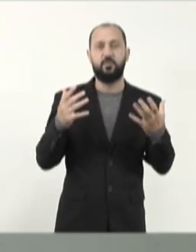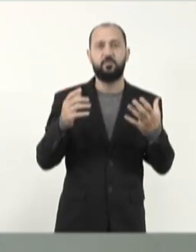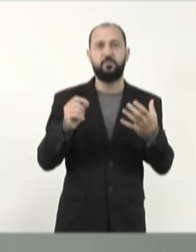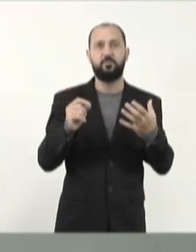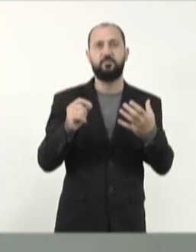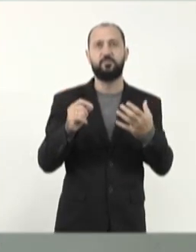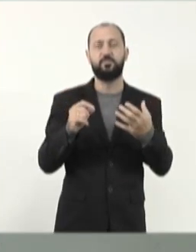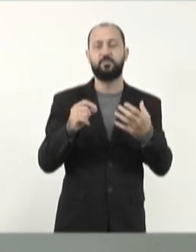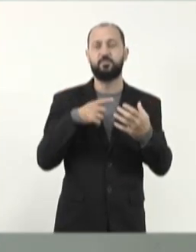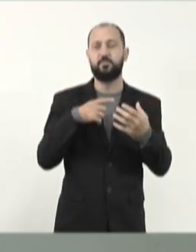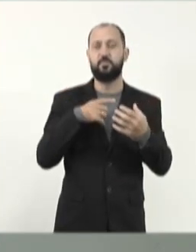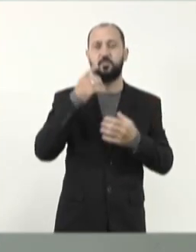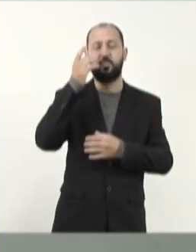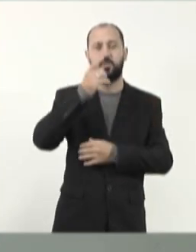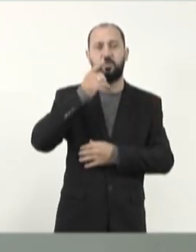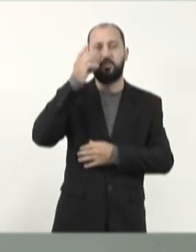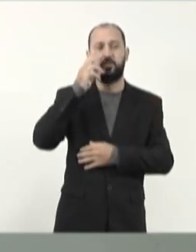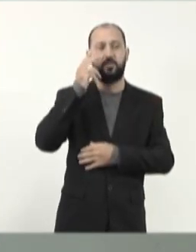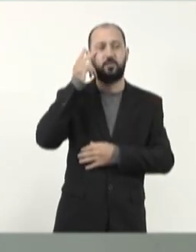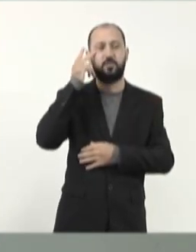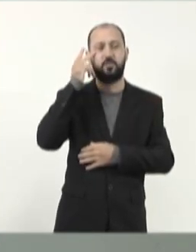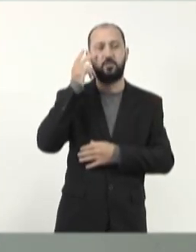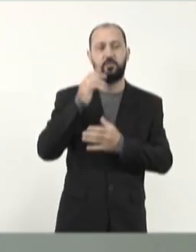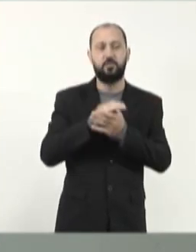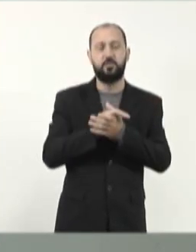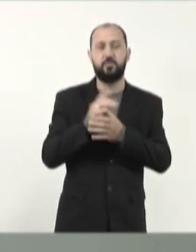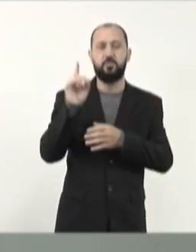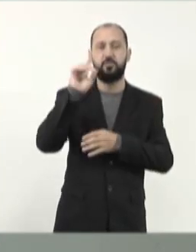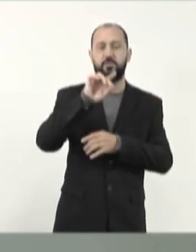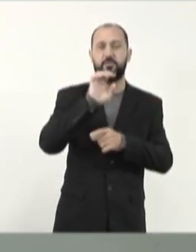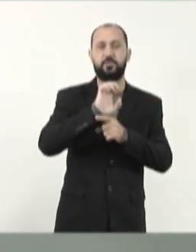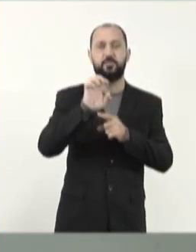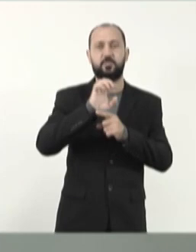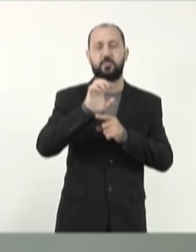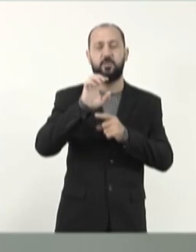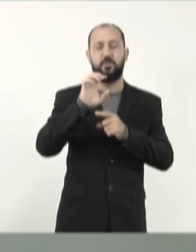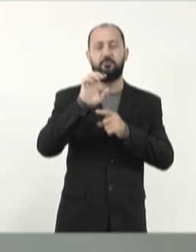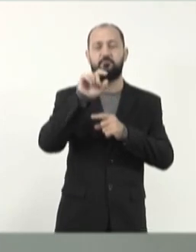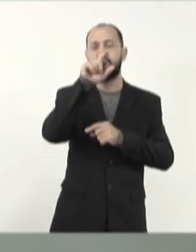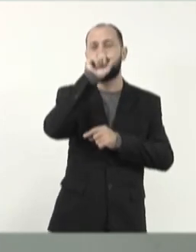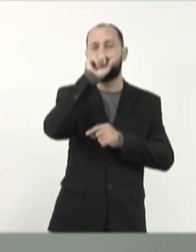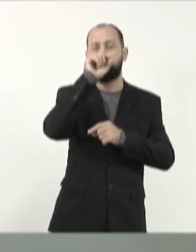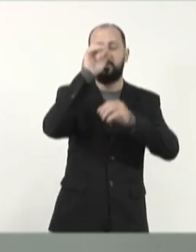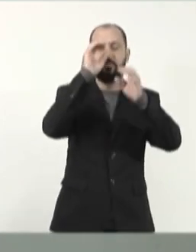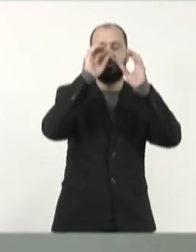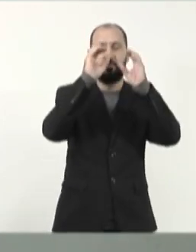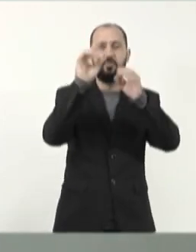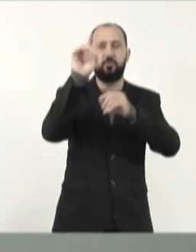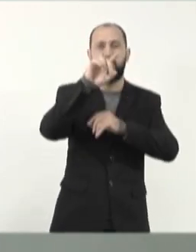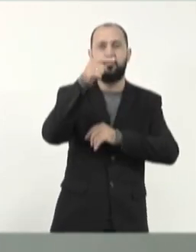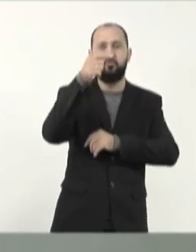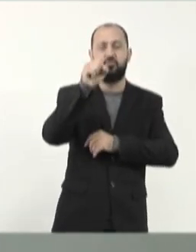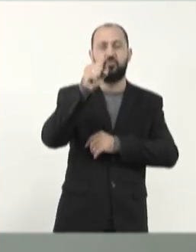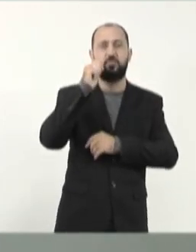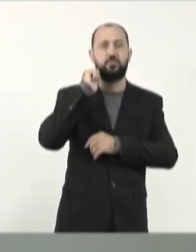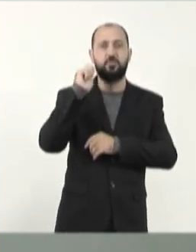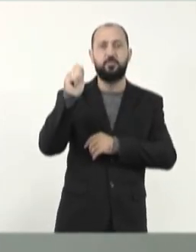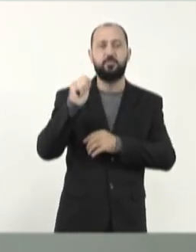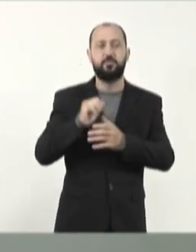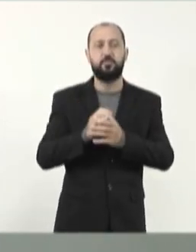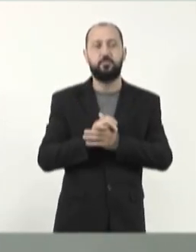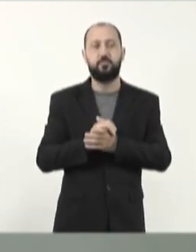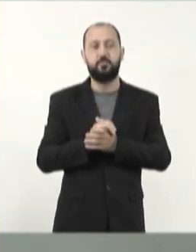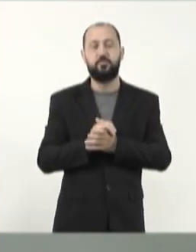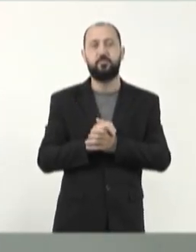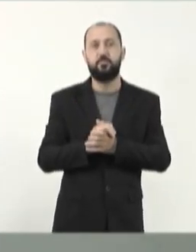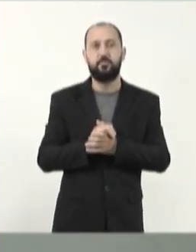por lá, então vem o deputado Pedro Kemp propondo o Dia Estadual da Observação de Pássaros no dia 28 de abril, a ser incluído então no calendário